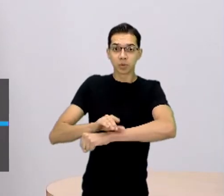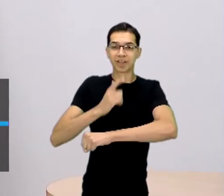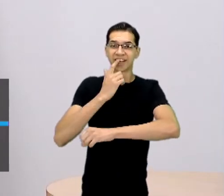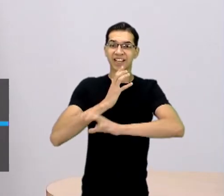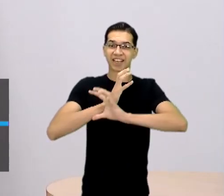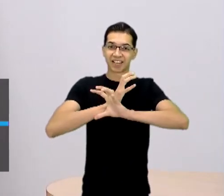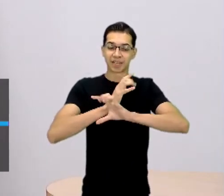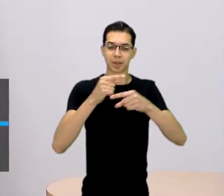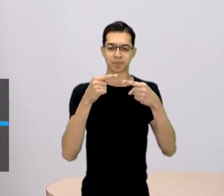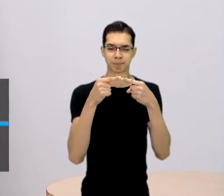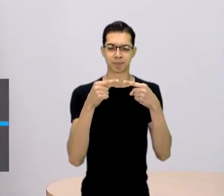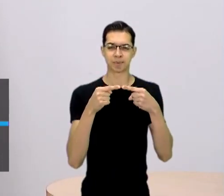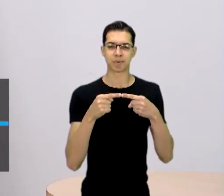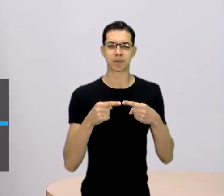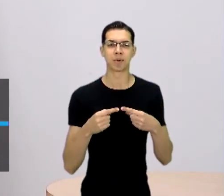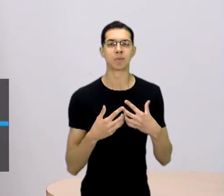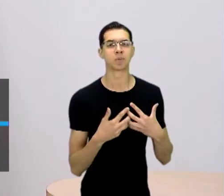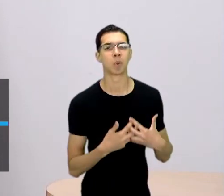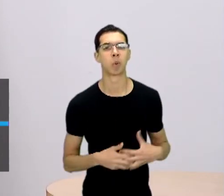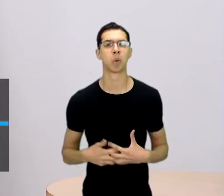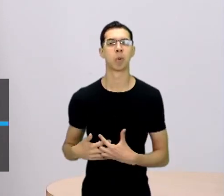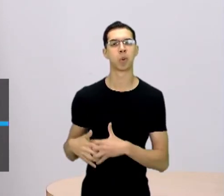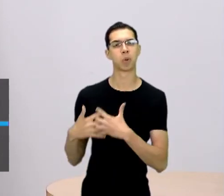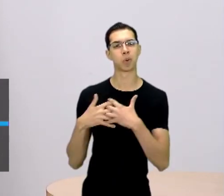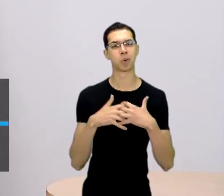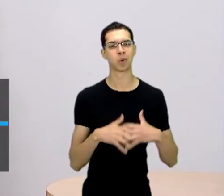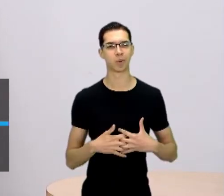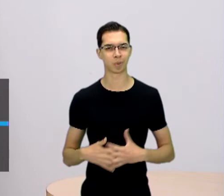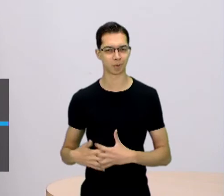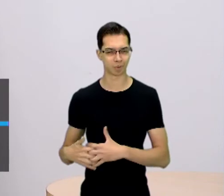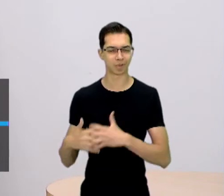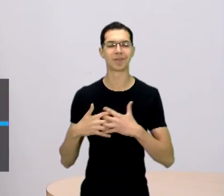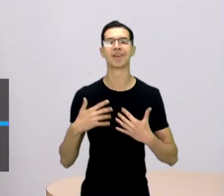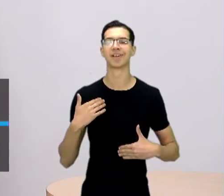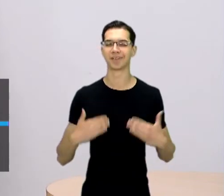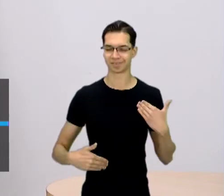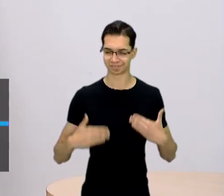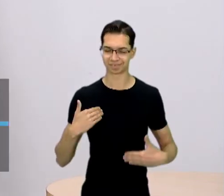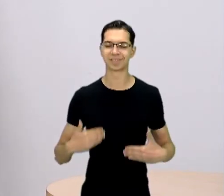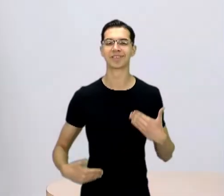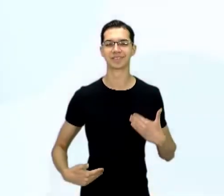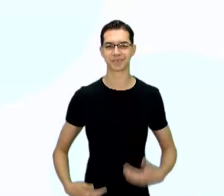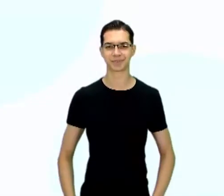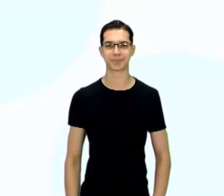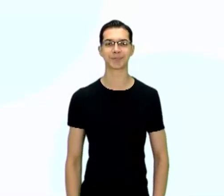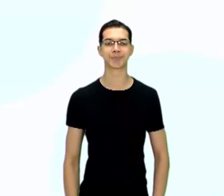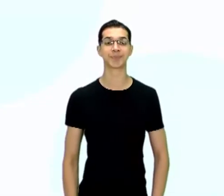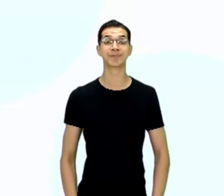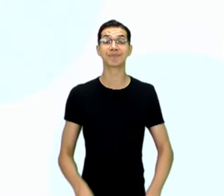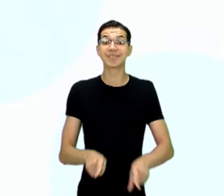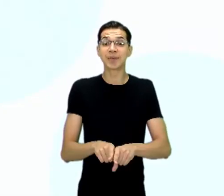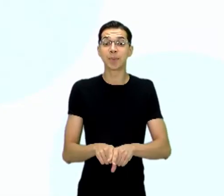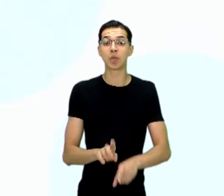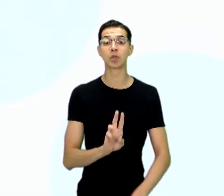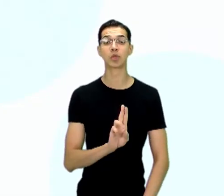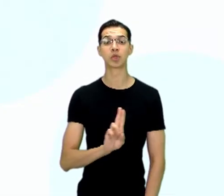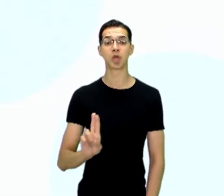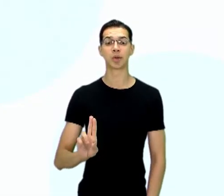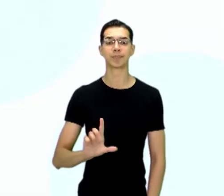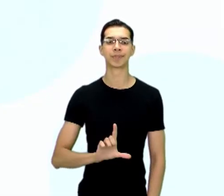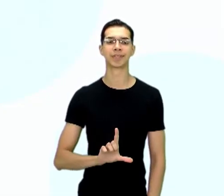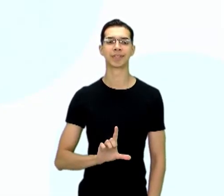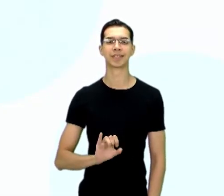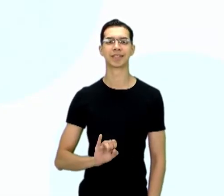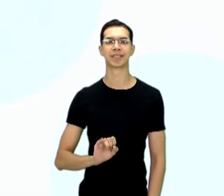isso aconteça. Junto com esses músculos e com esse esqueleto, eu também tenho os ligamentos. E os ligamentos